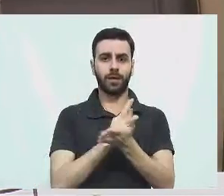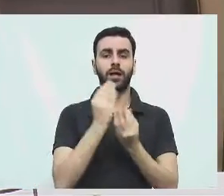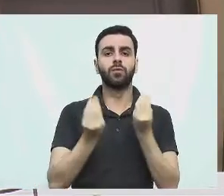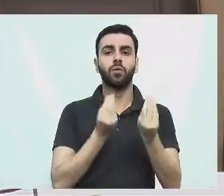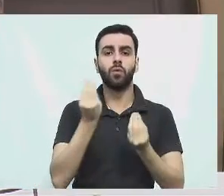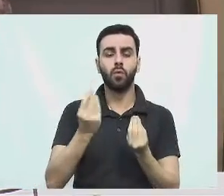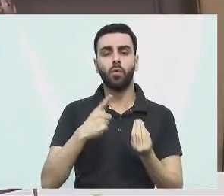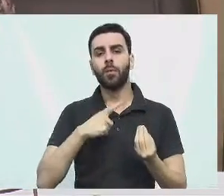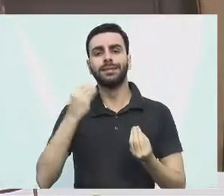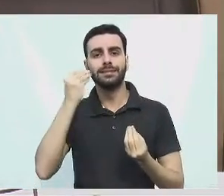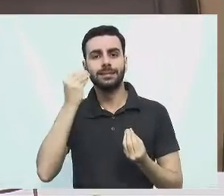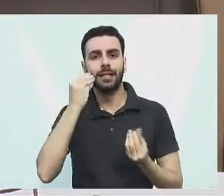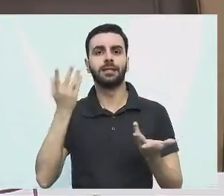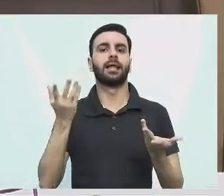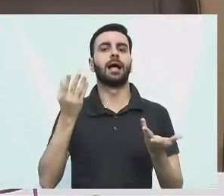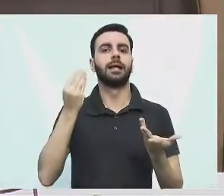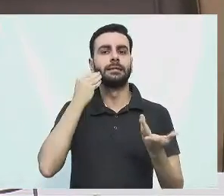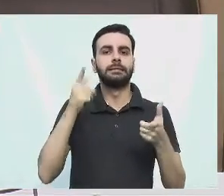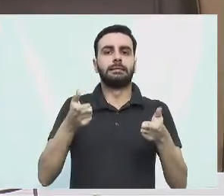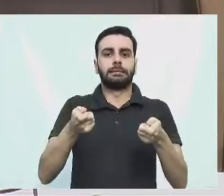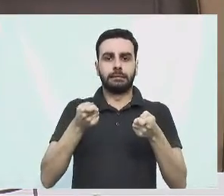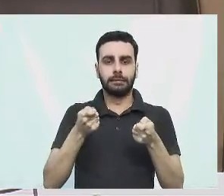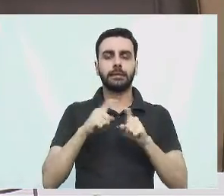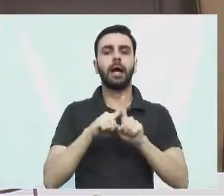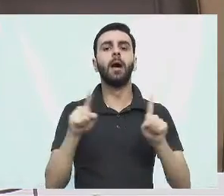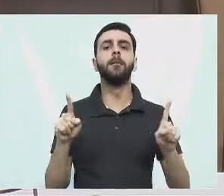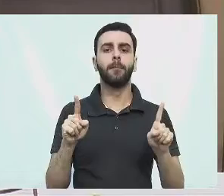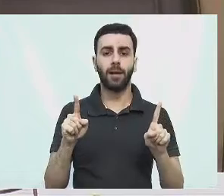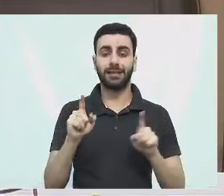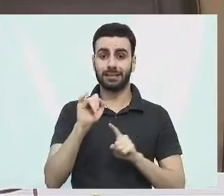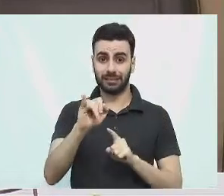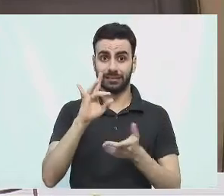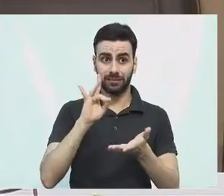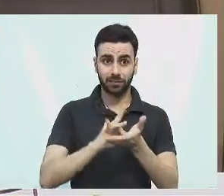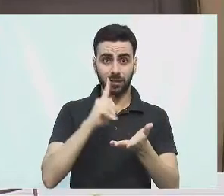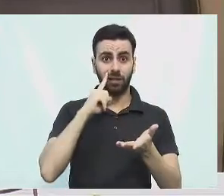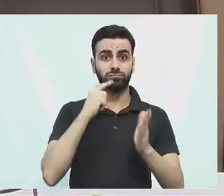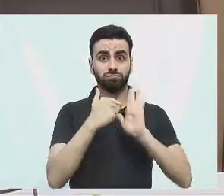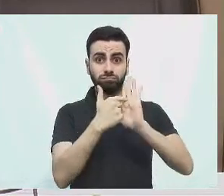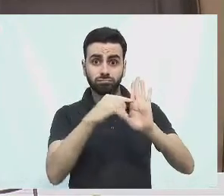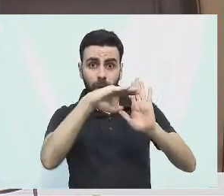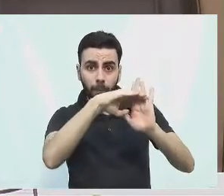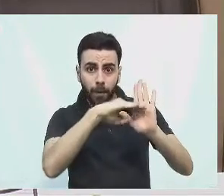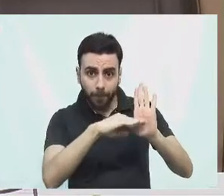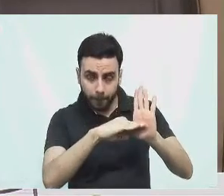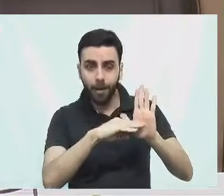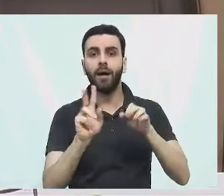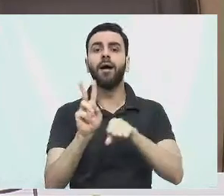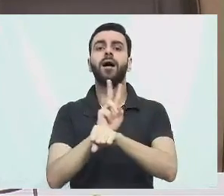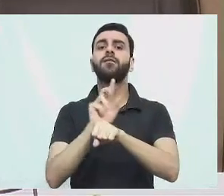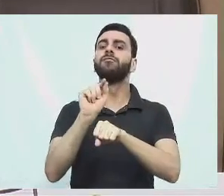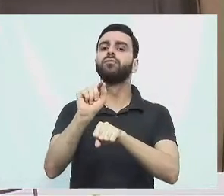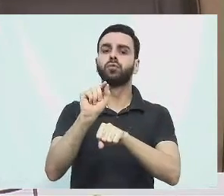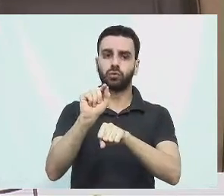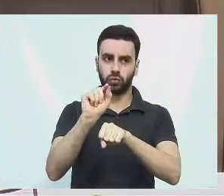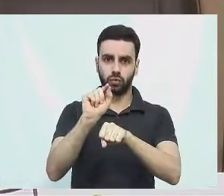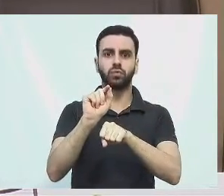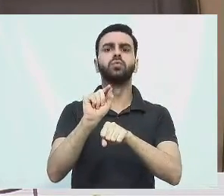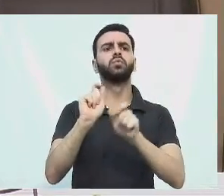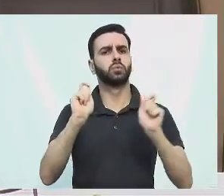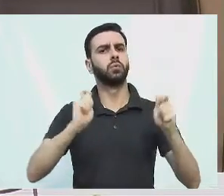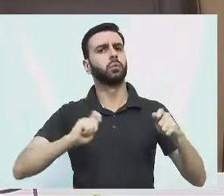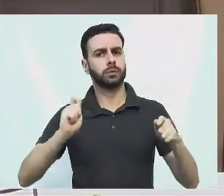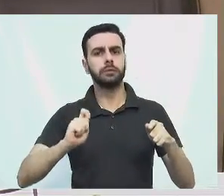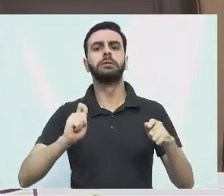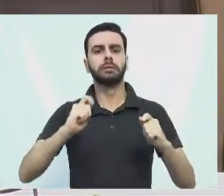de enxugamento da folha, mas se analisarmos os números, Viçosa está muito abaixo dos limites